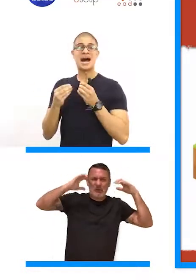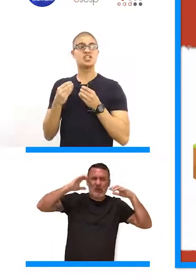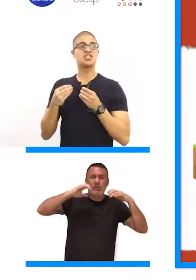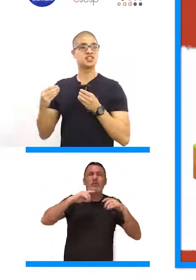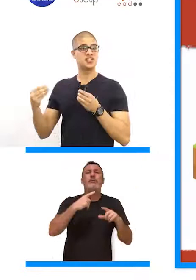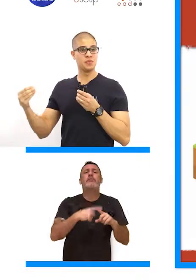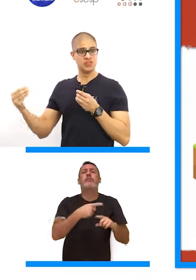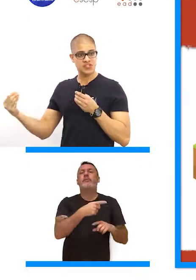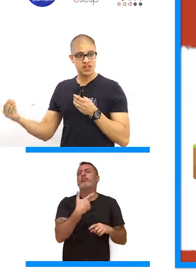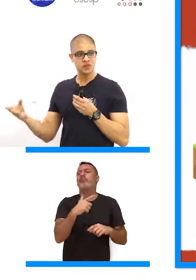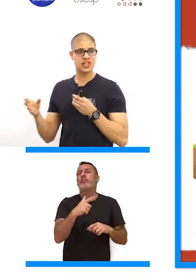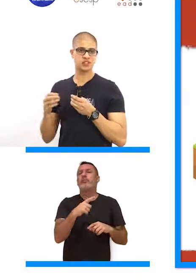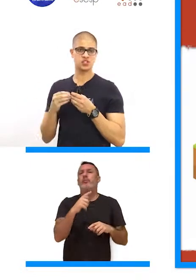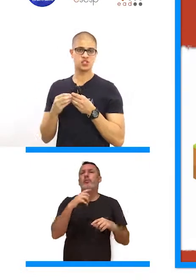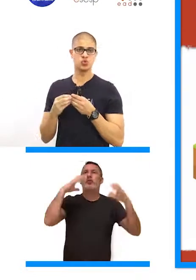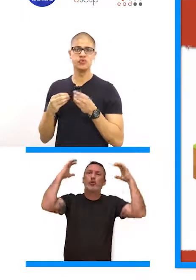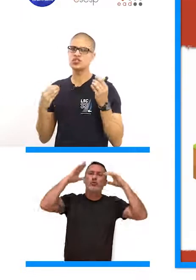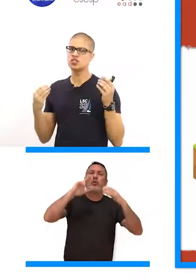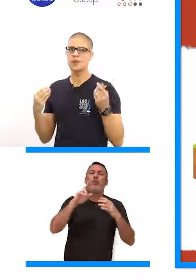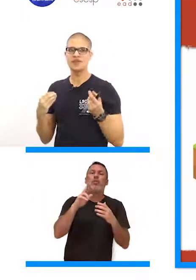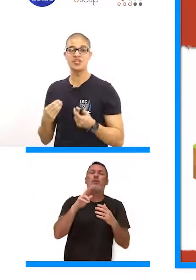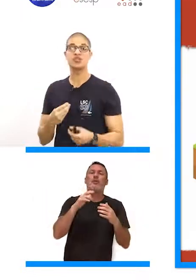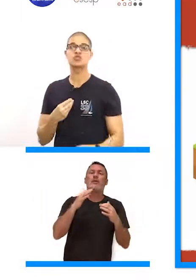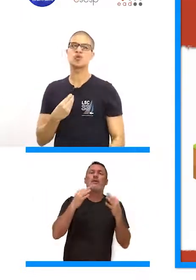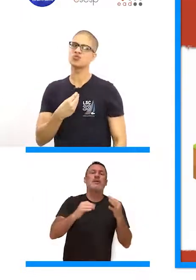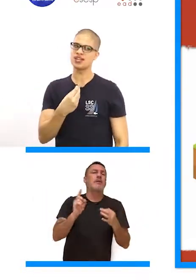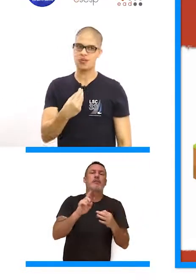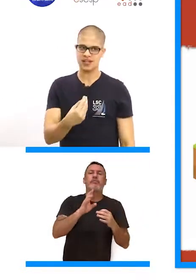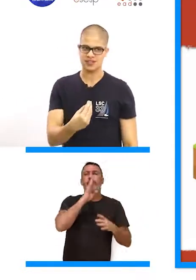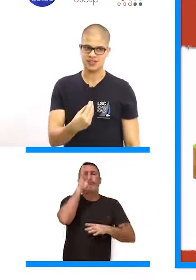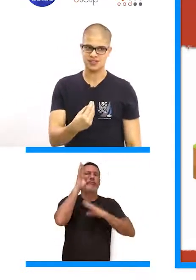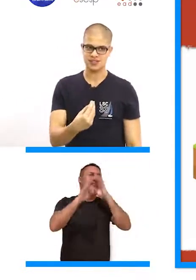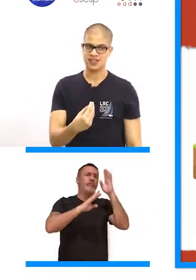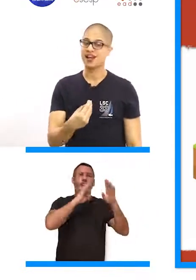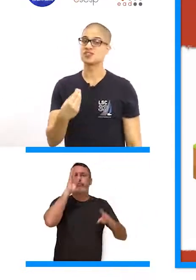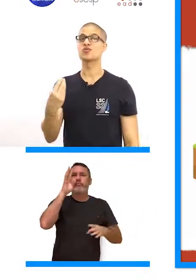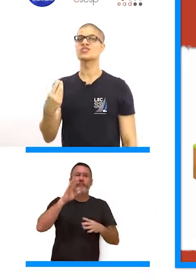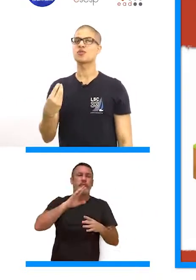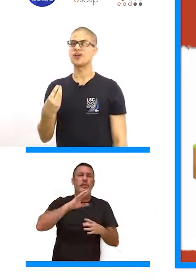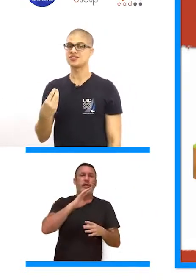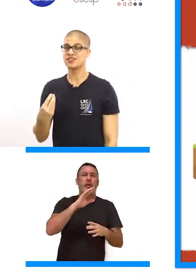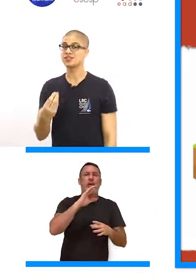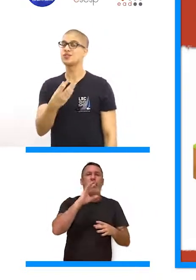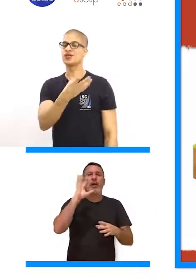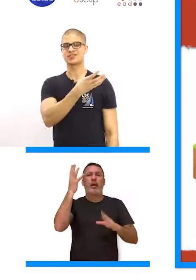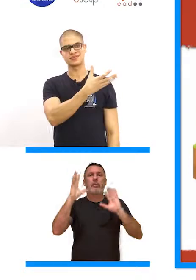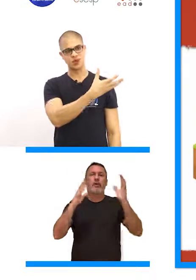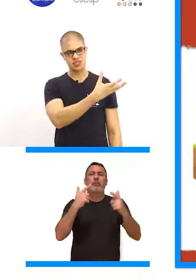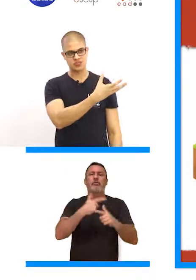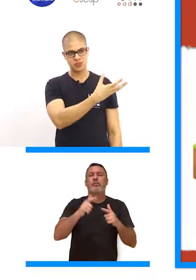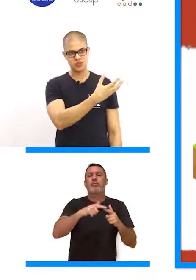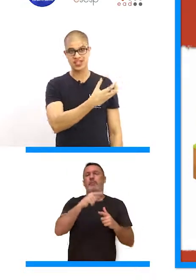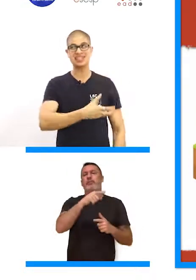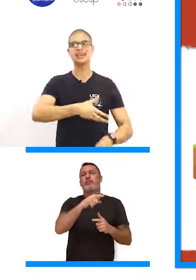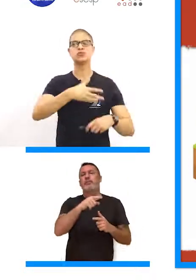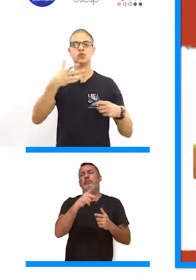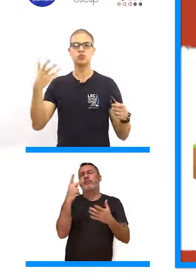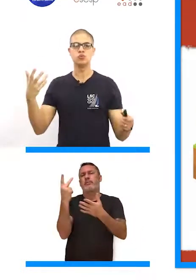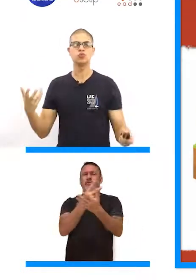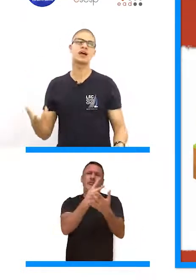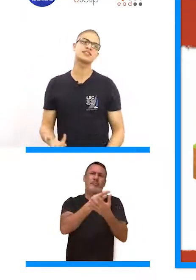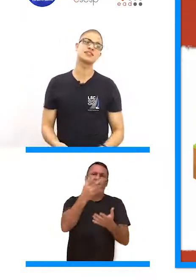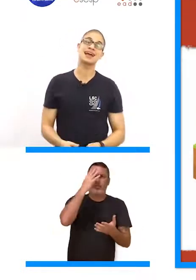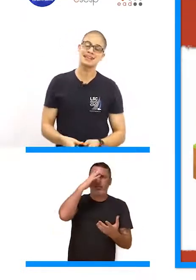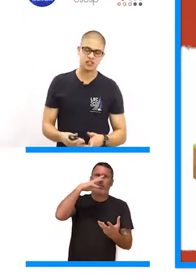a má distribuição dessas chuvas e, obviamente, as consequências. As consequências que nós observamos aí em